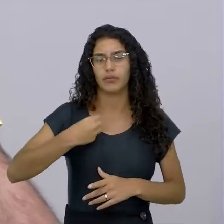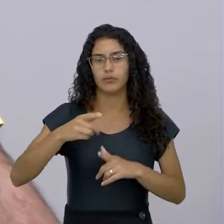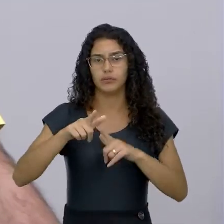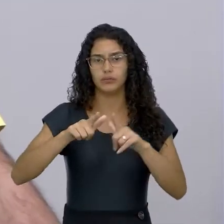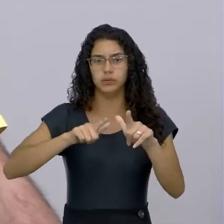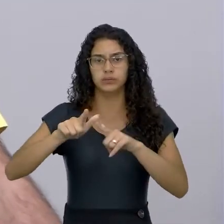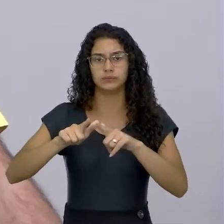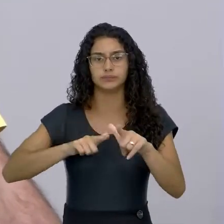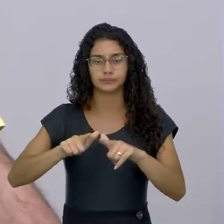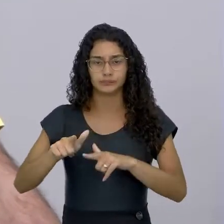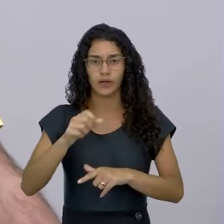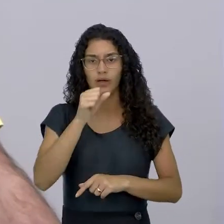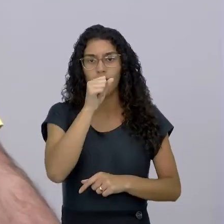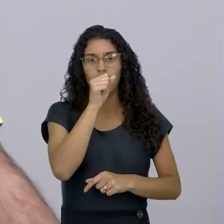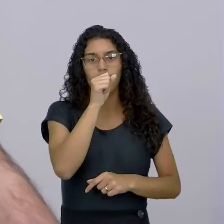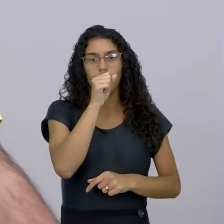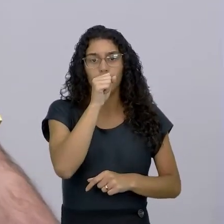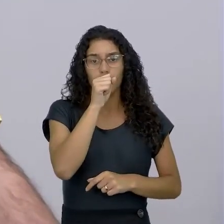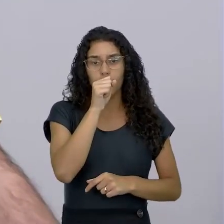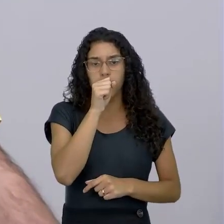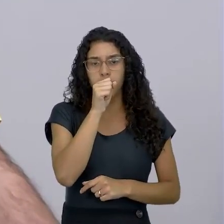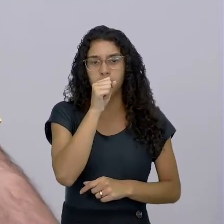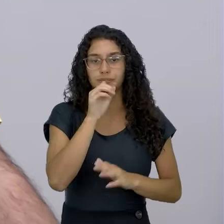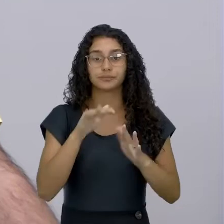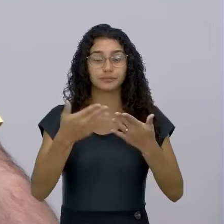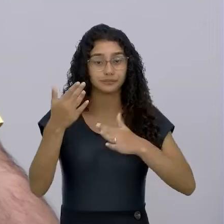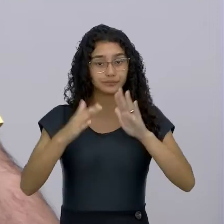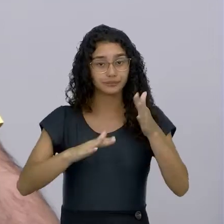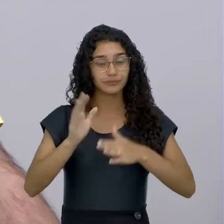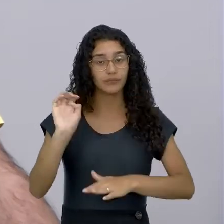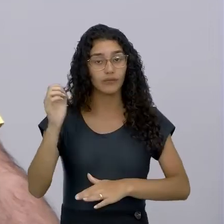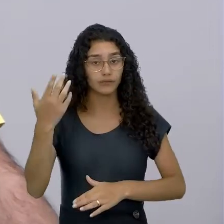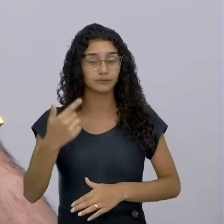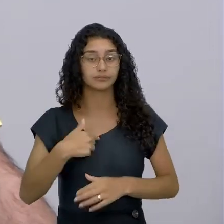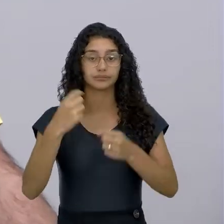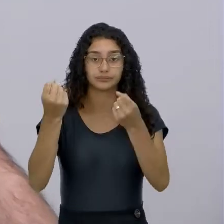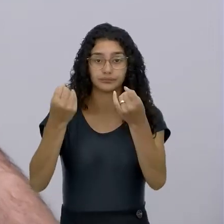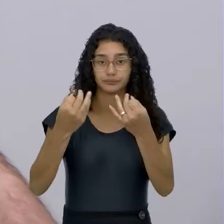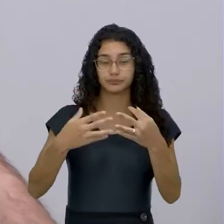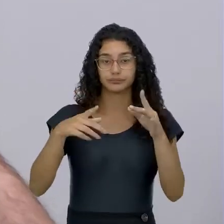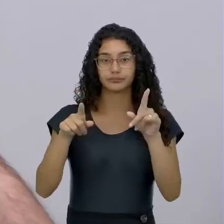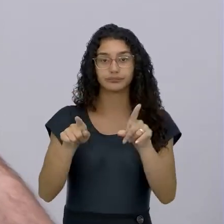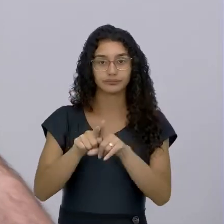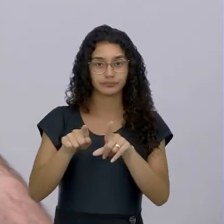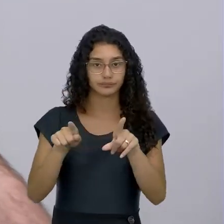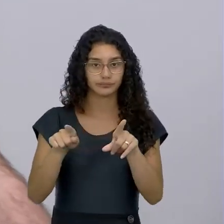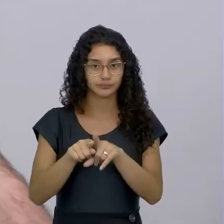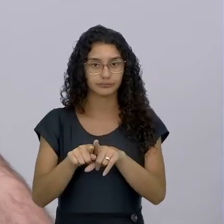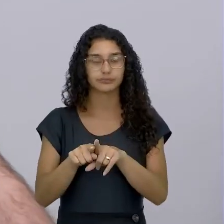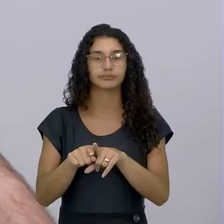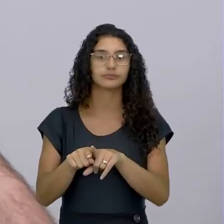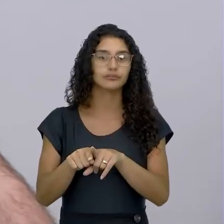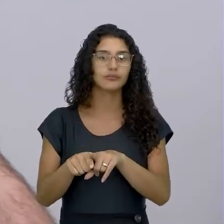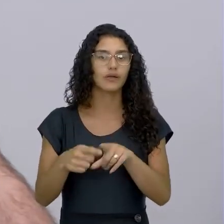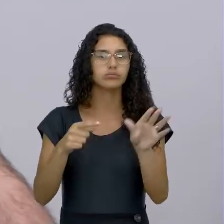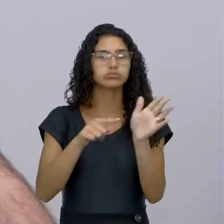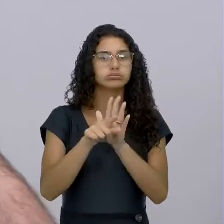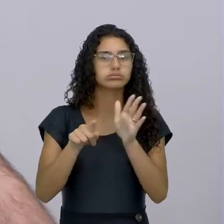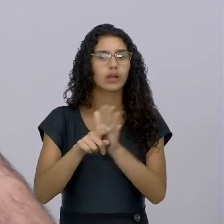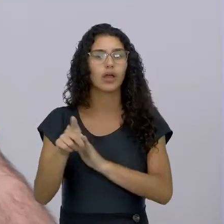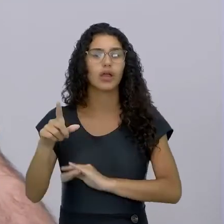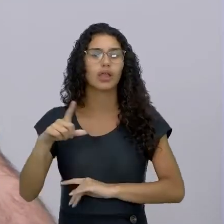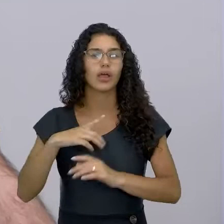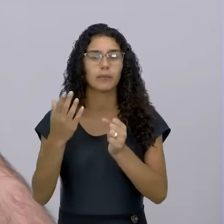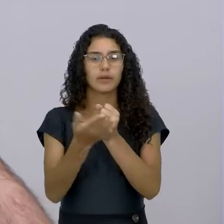realidade? Então, pessoal, é mais ou menos com base nisso que eu vou falar sobre essa questão aí